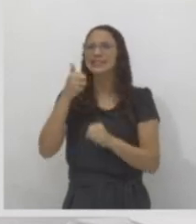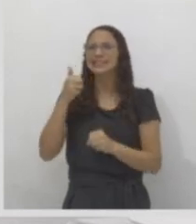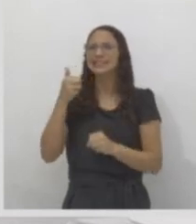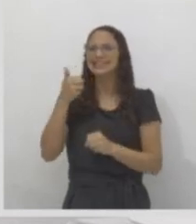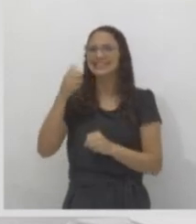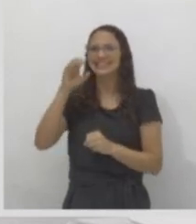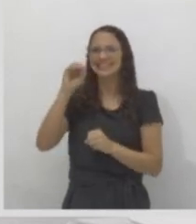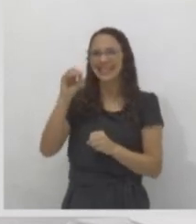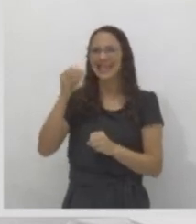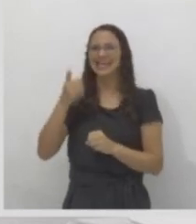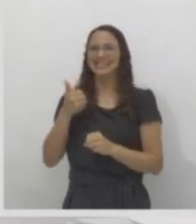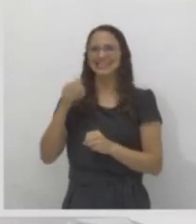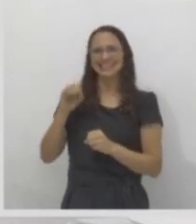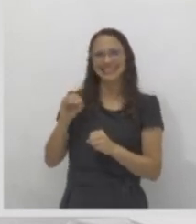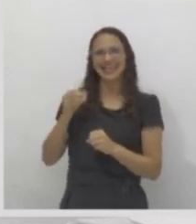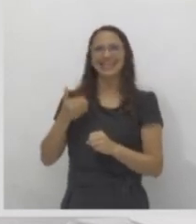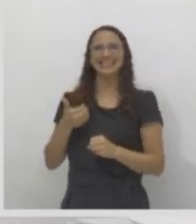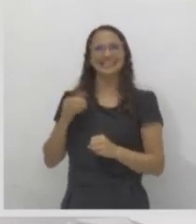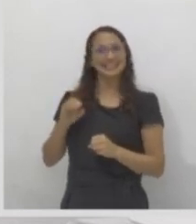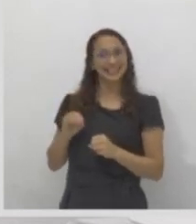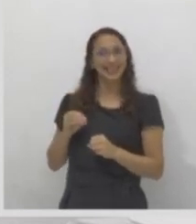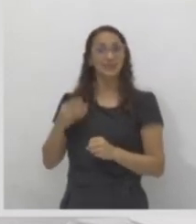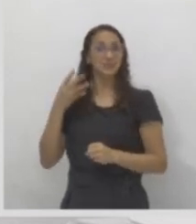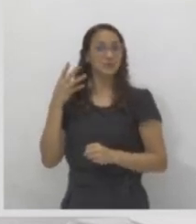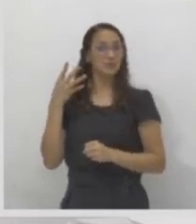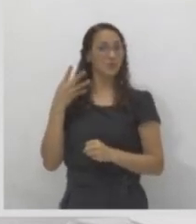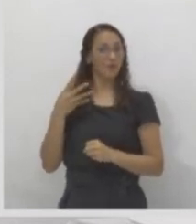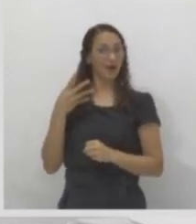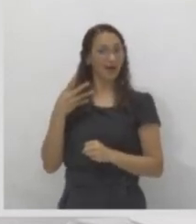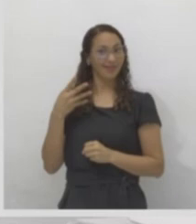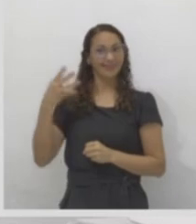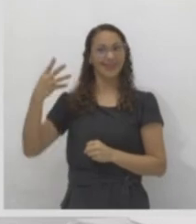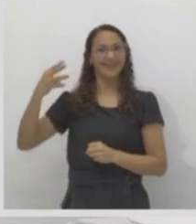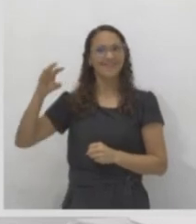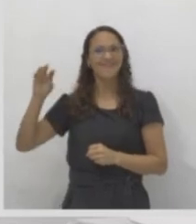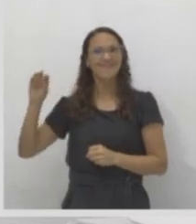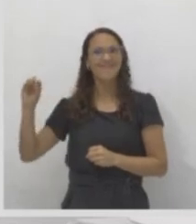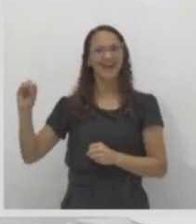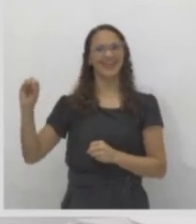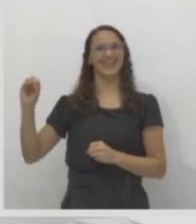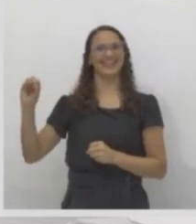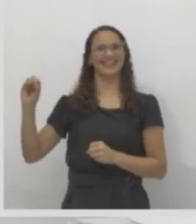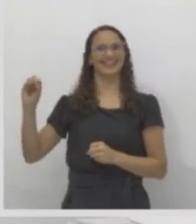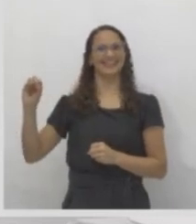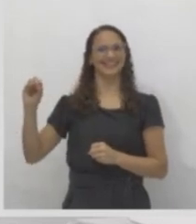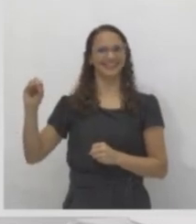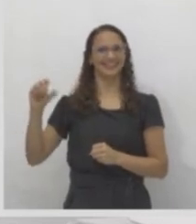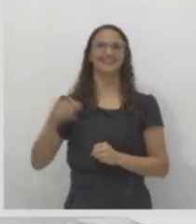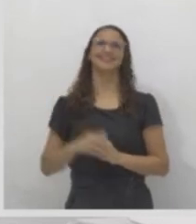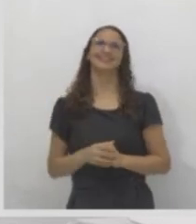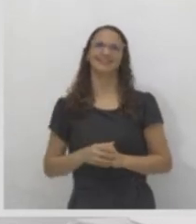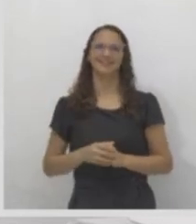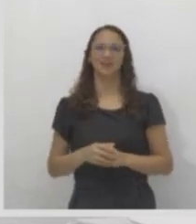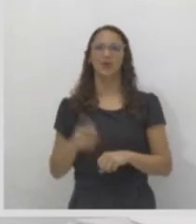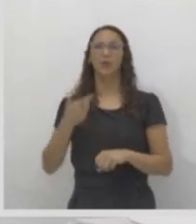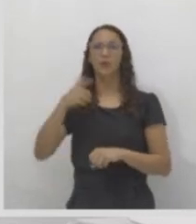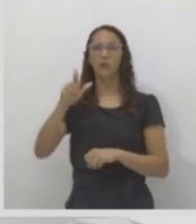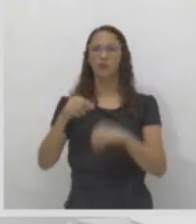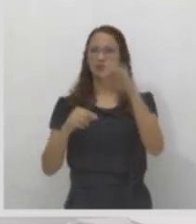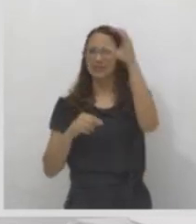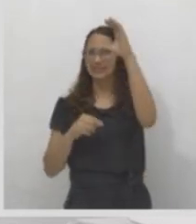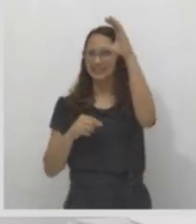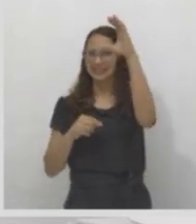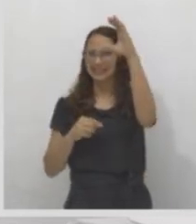Nesse caso, são 4 dezenas, ou seja, 40. Por fim, Temos na casa da centena